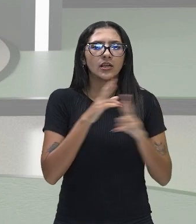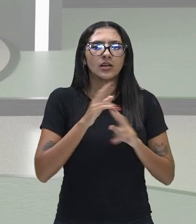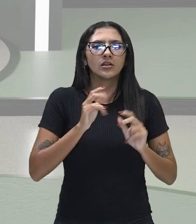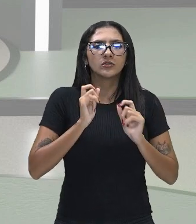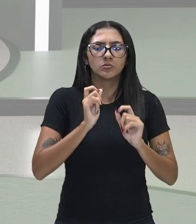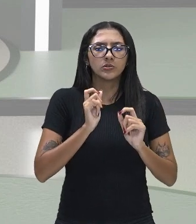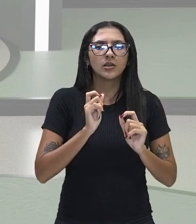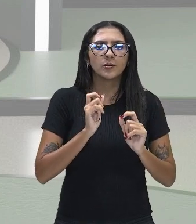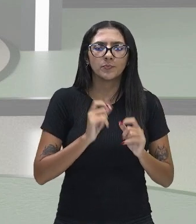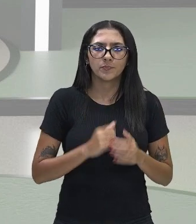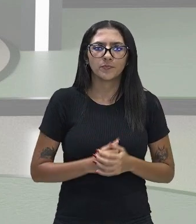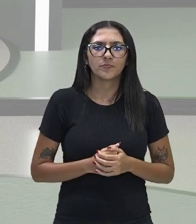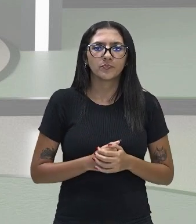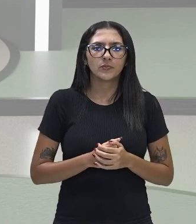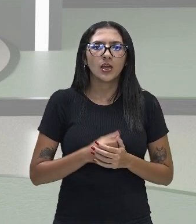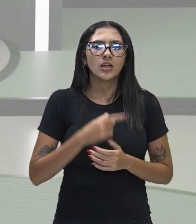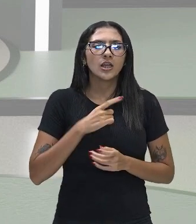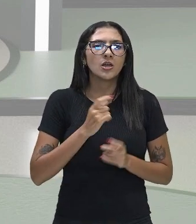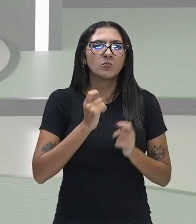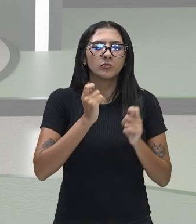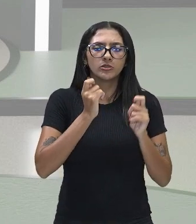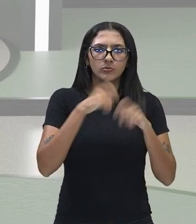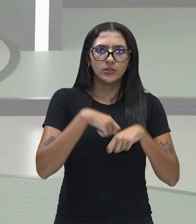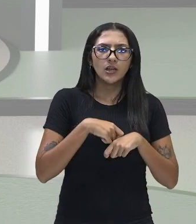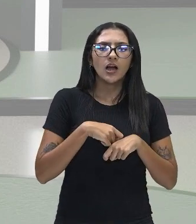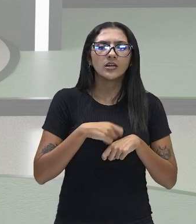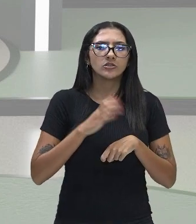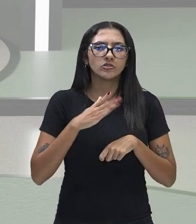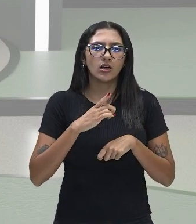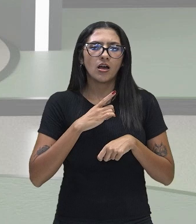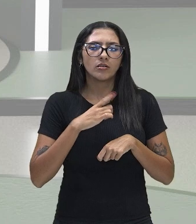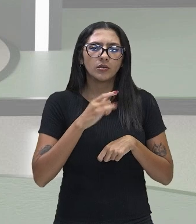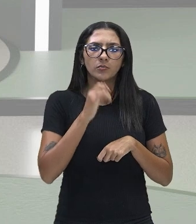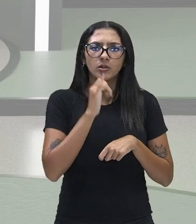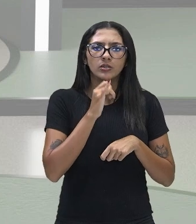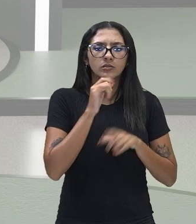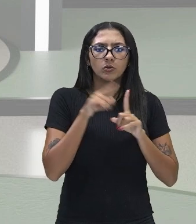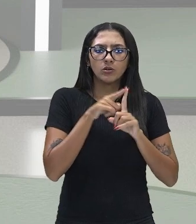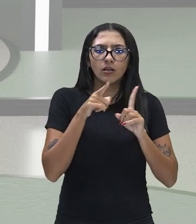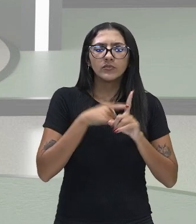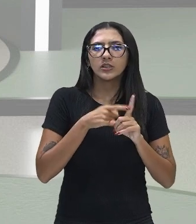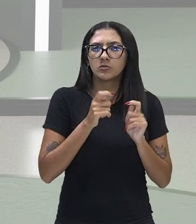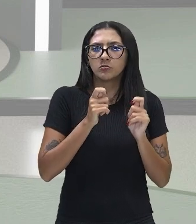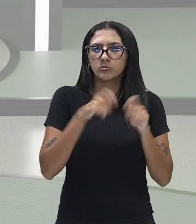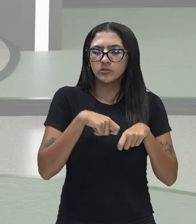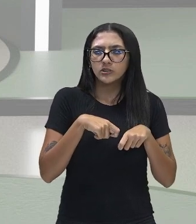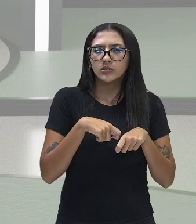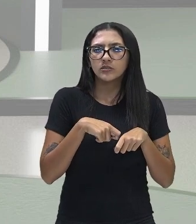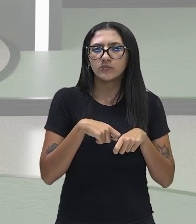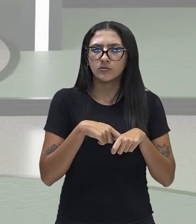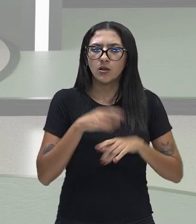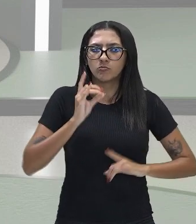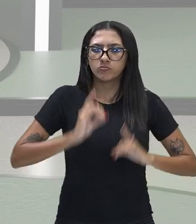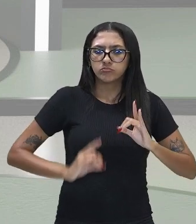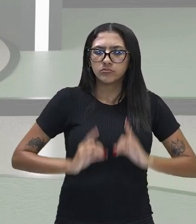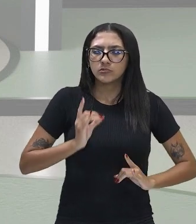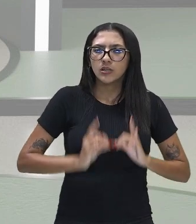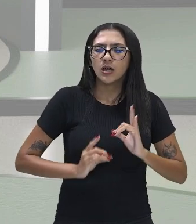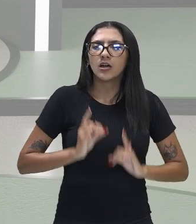maturidade reprodutiva, certo? Pela ação biológica dos hormônios